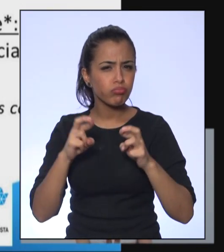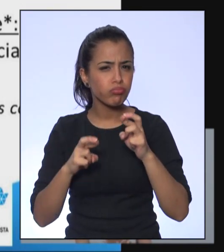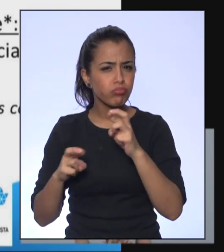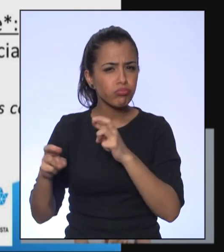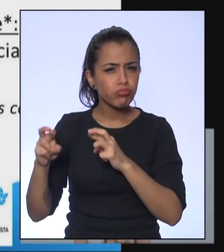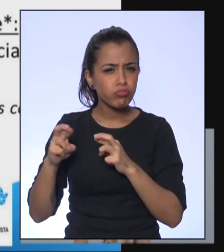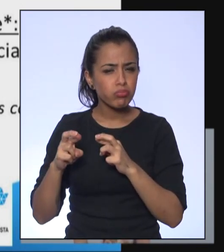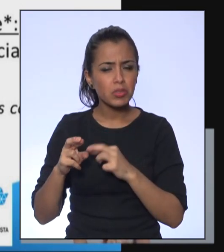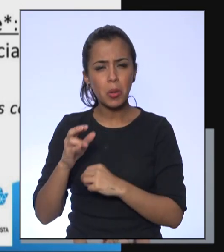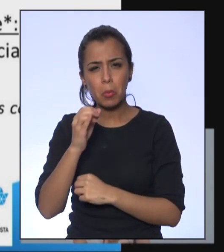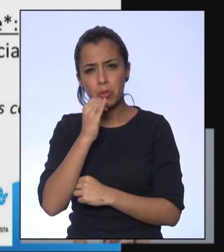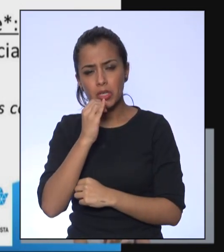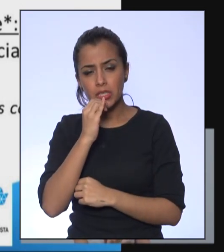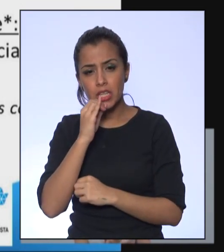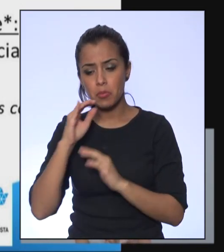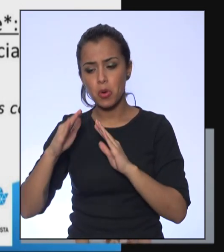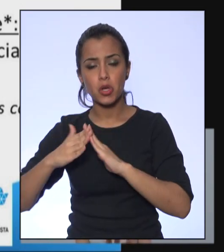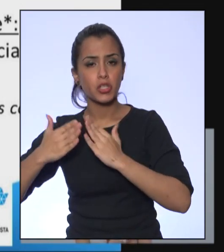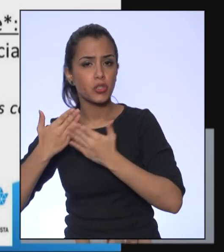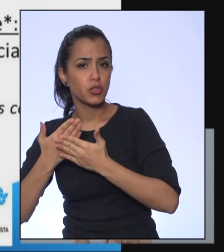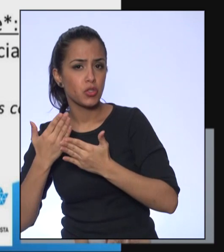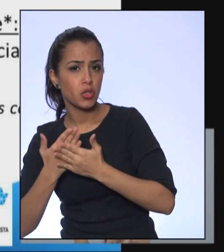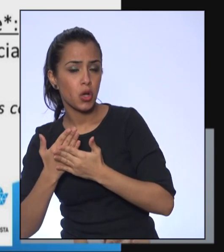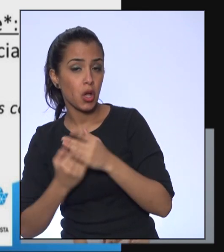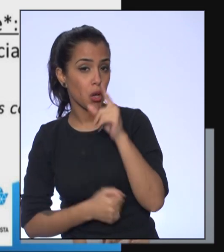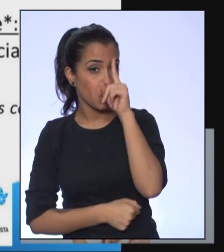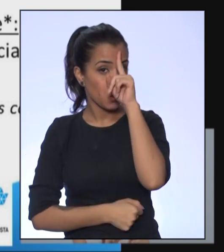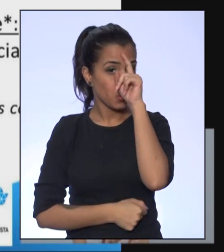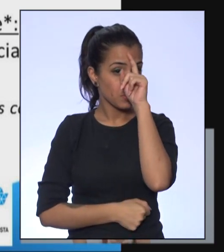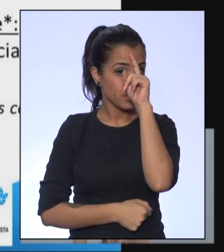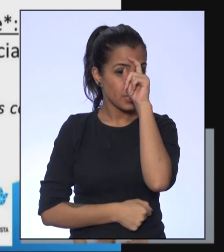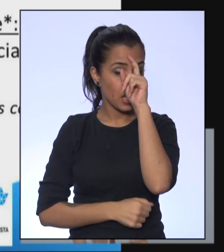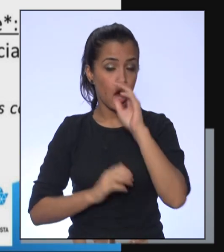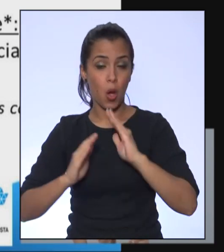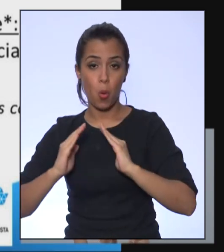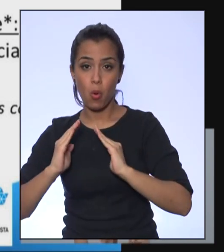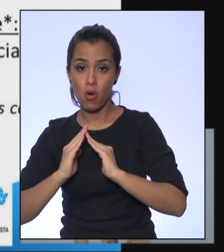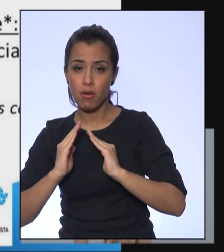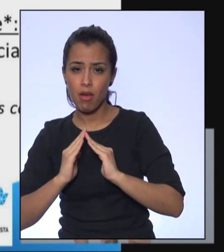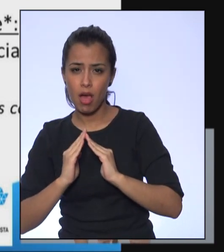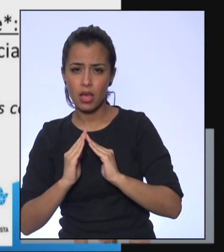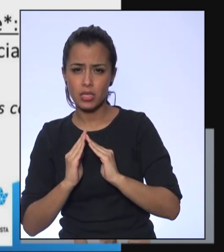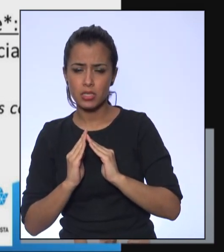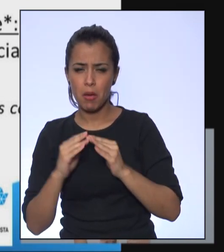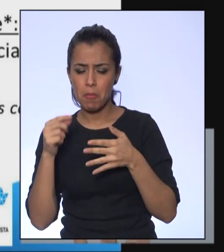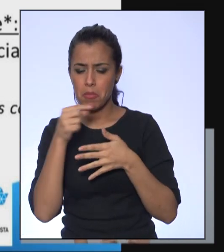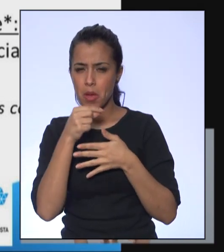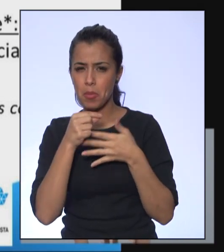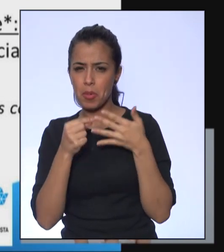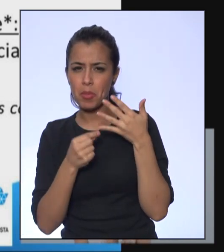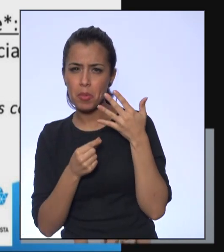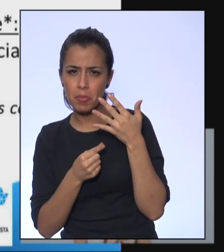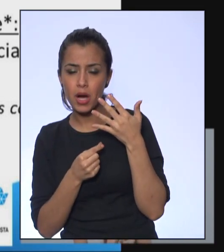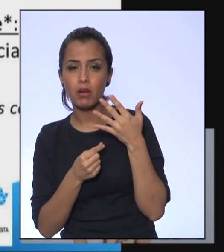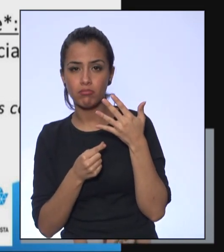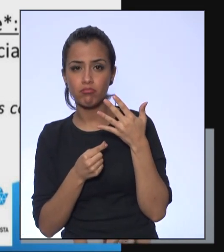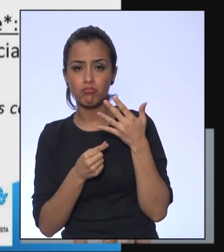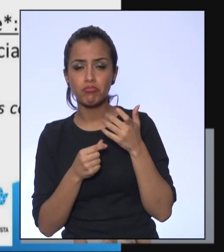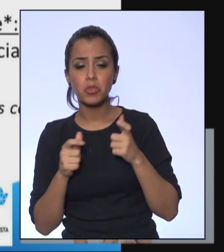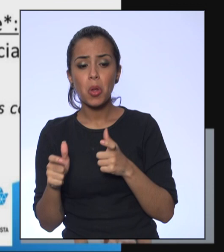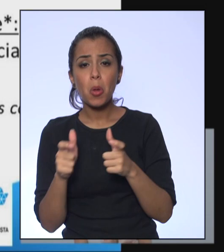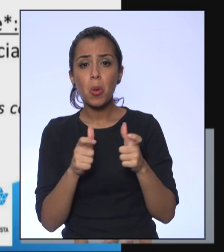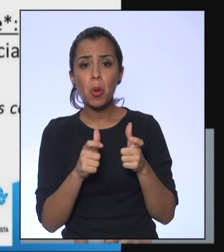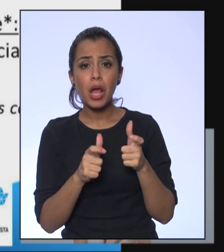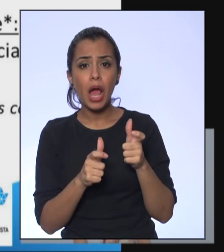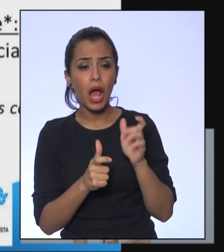A escola, o hospital, a casa de vocês, onde estão esses elementos localizados no